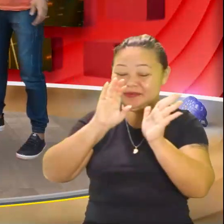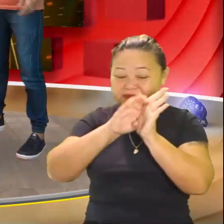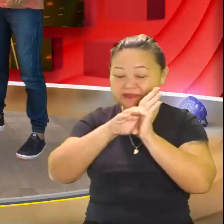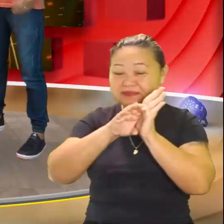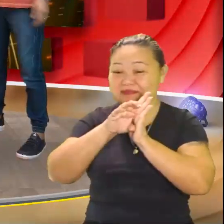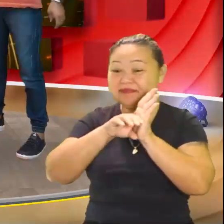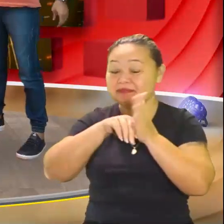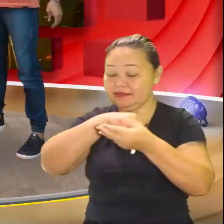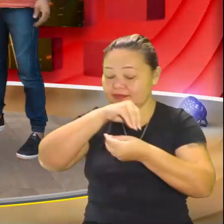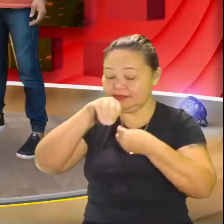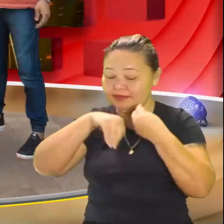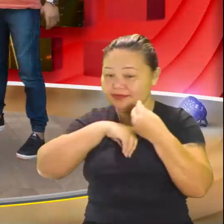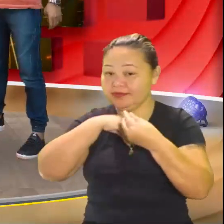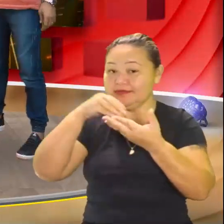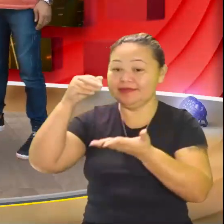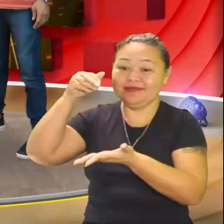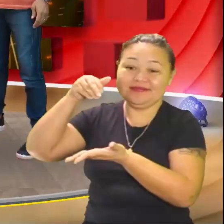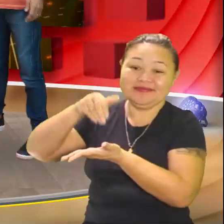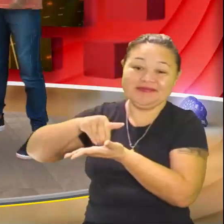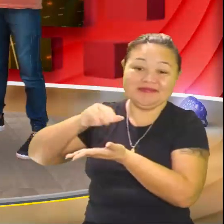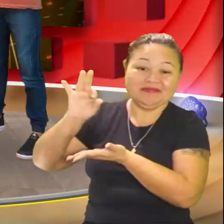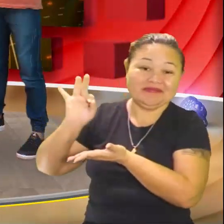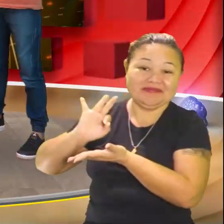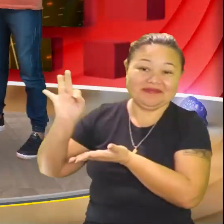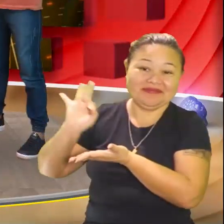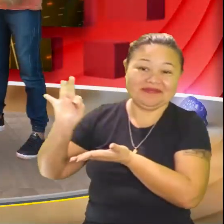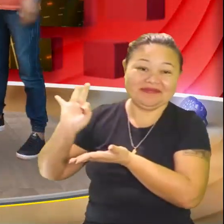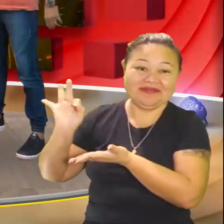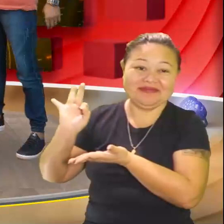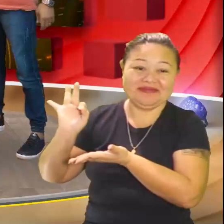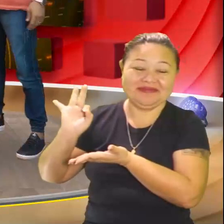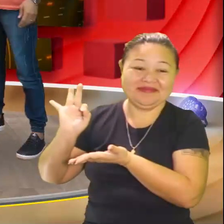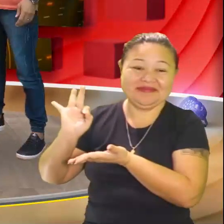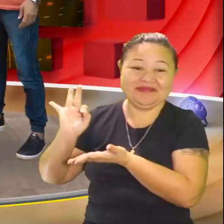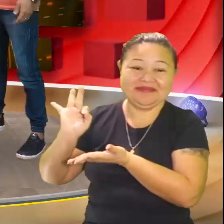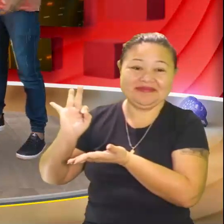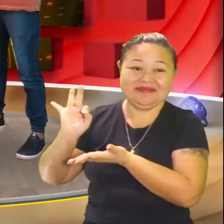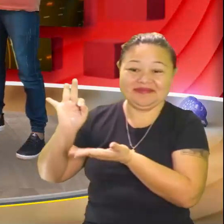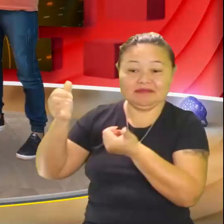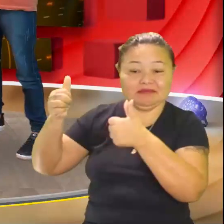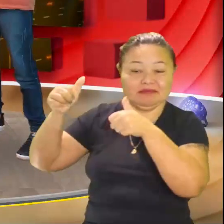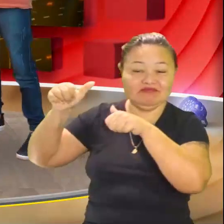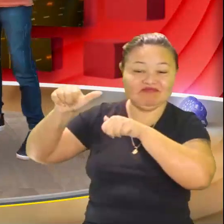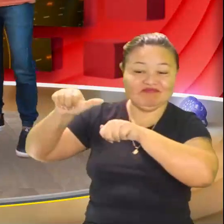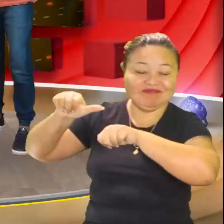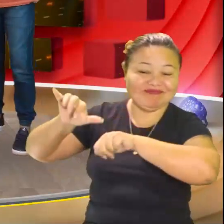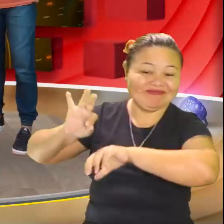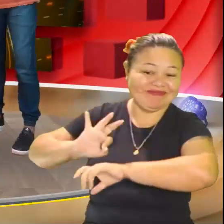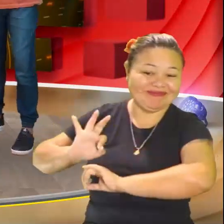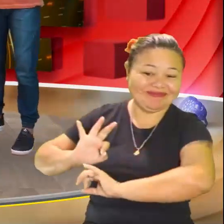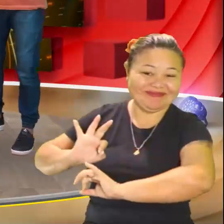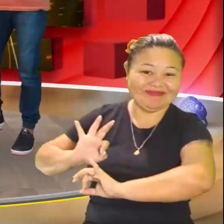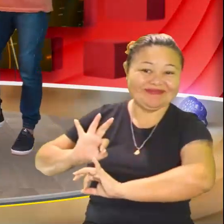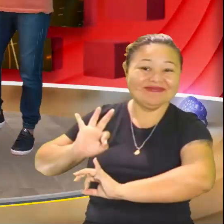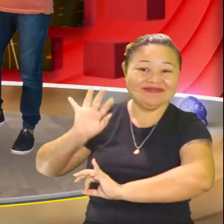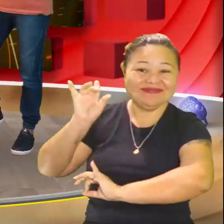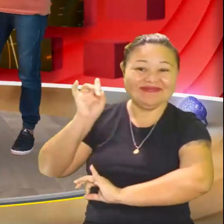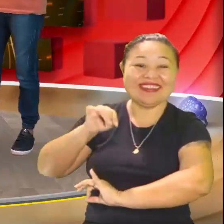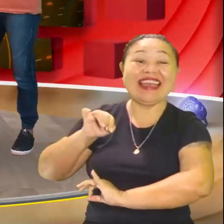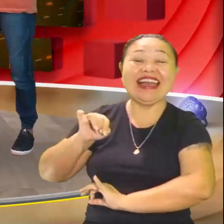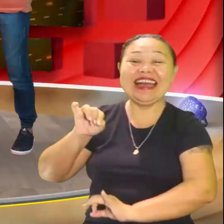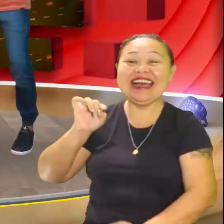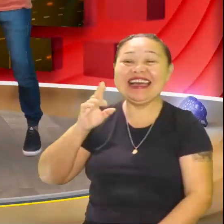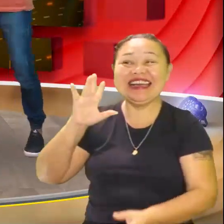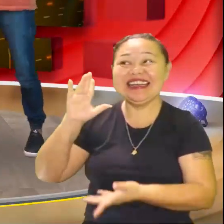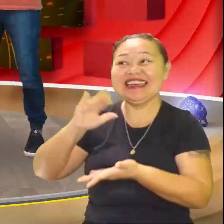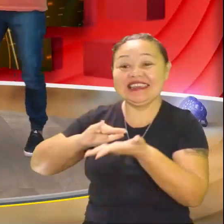uma misturada. Agora, essa última aqui, Não. aí o aluno marca Essa última a letra aquela é D. quel, quel, quel. Aí, eu tô gravando já,